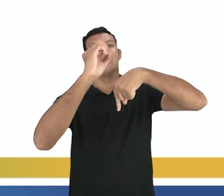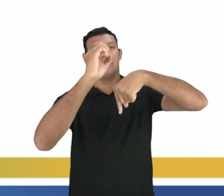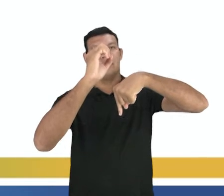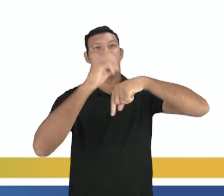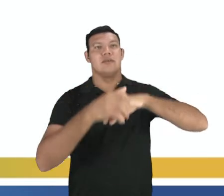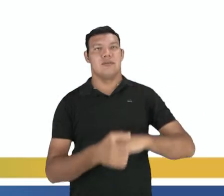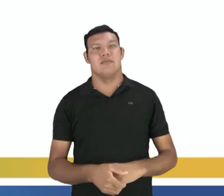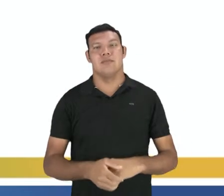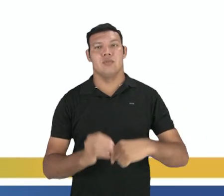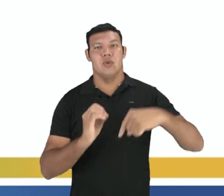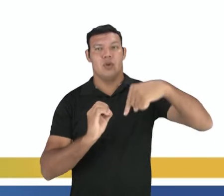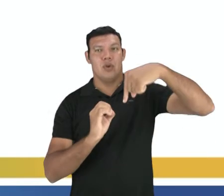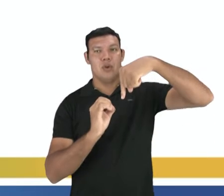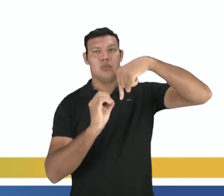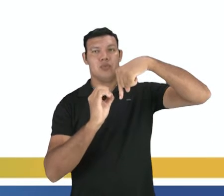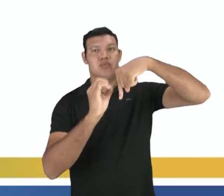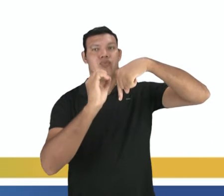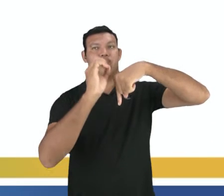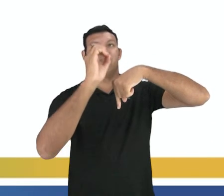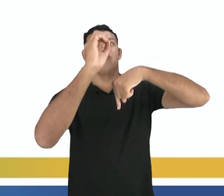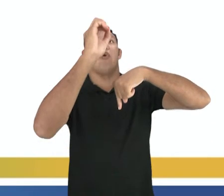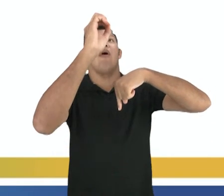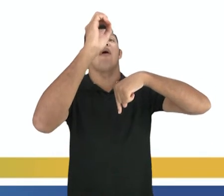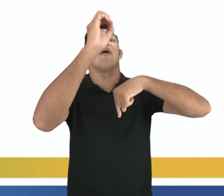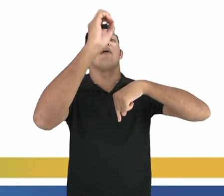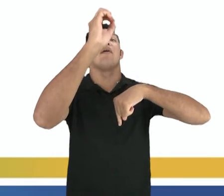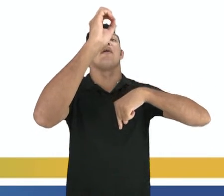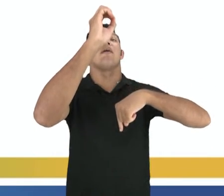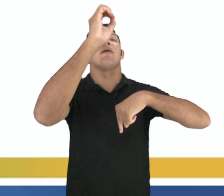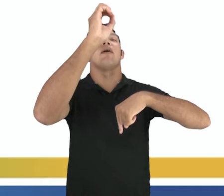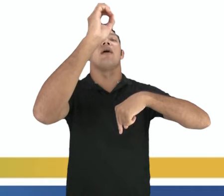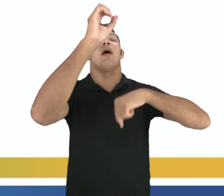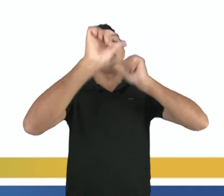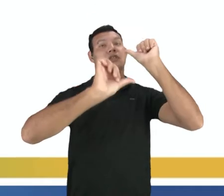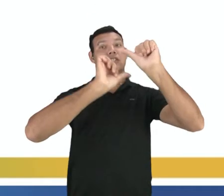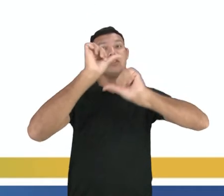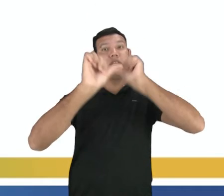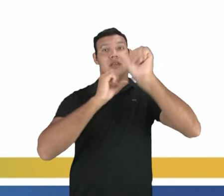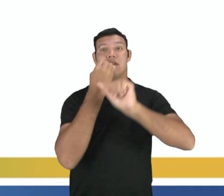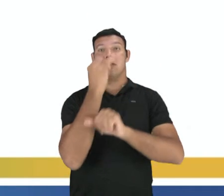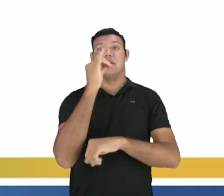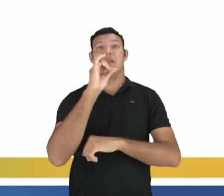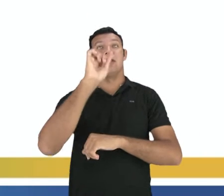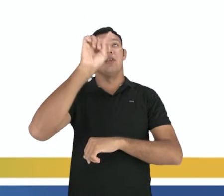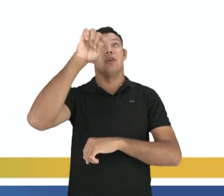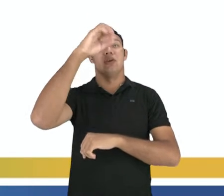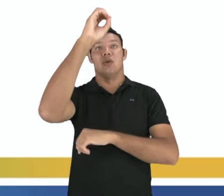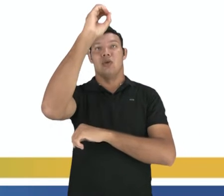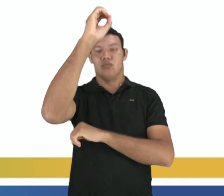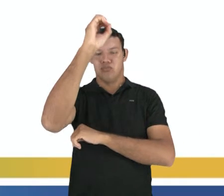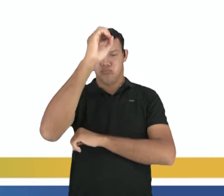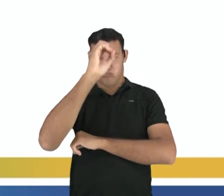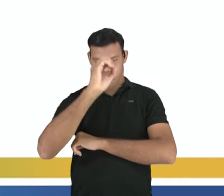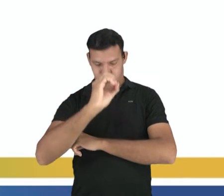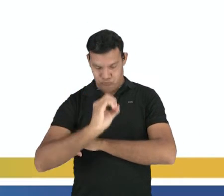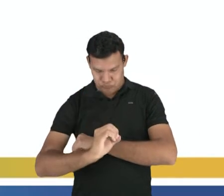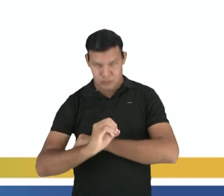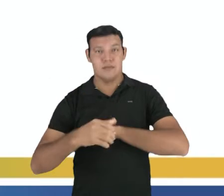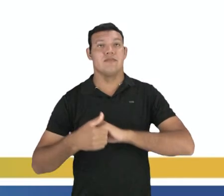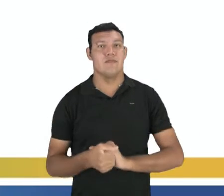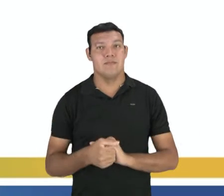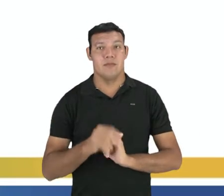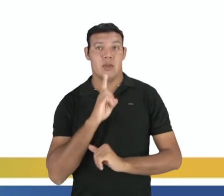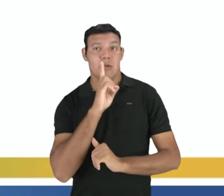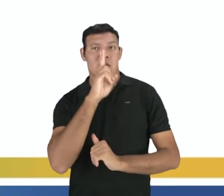que ele para porque ele tá perdendo energia né tá se transformando em outro tipo de energia e depois dessa é a força peso